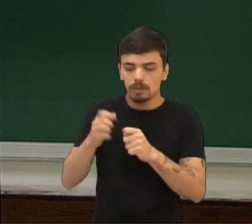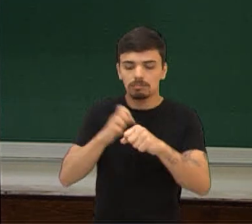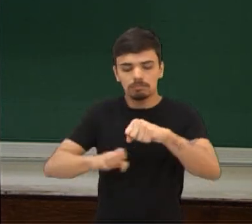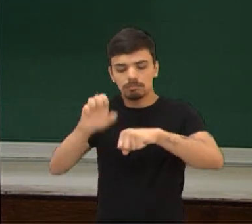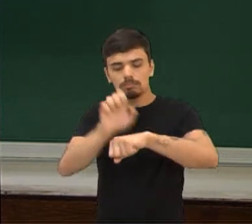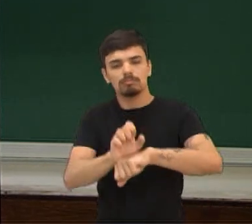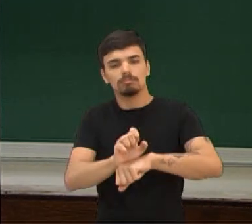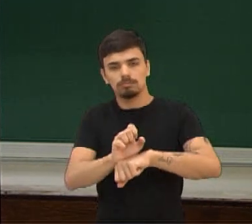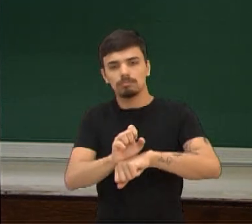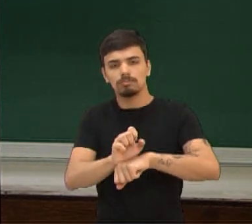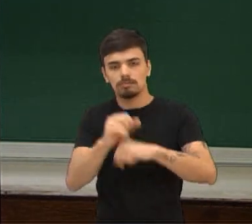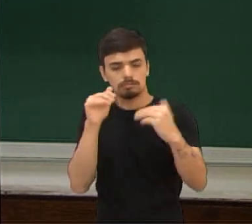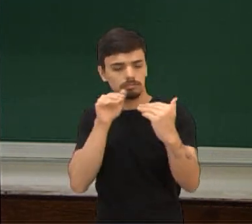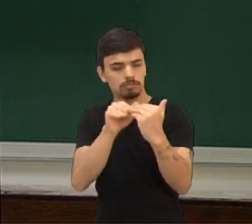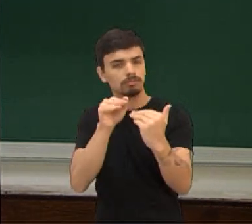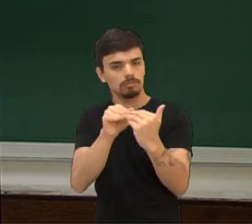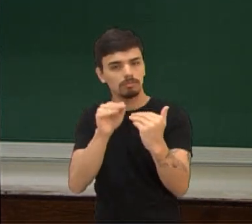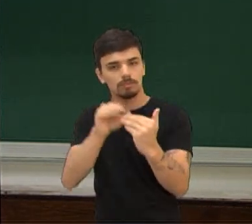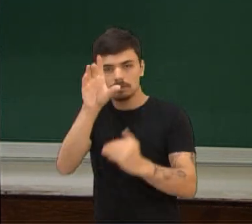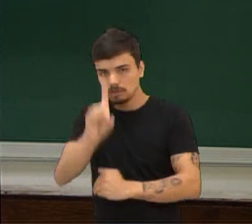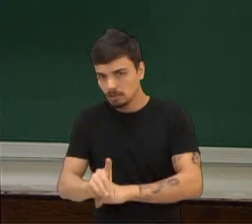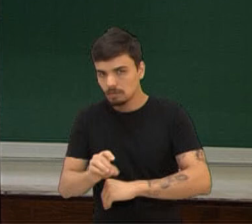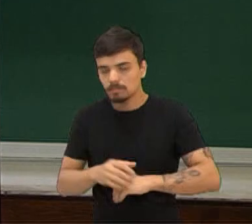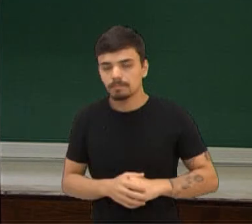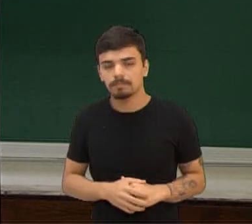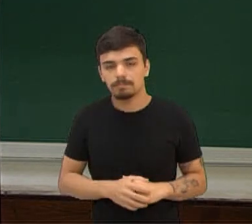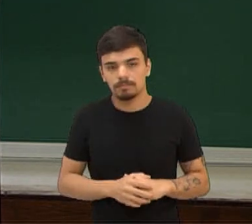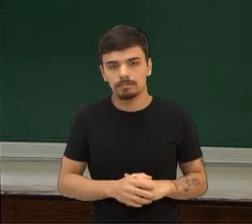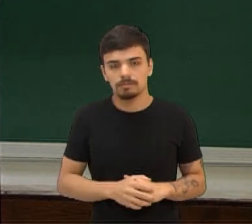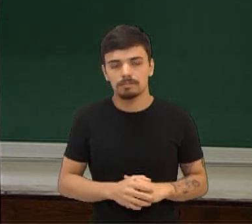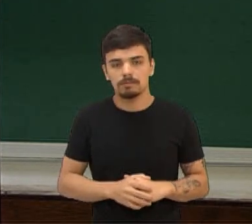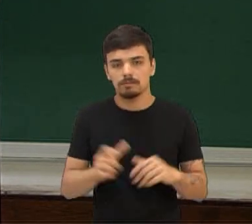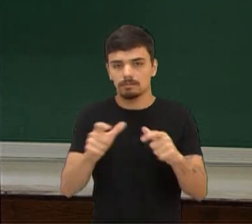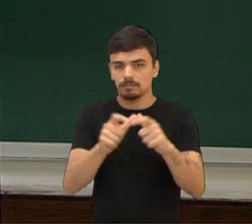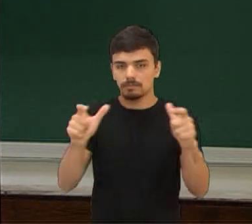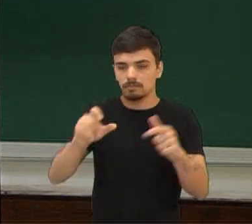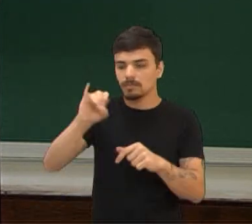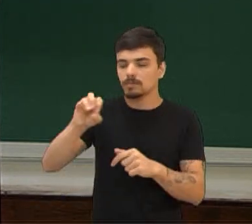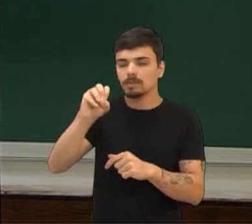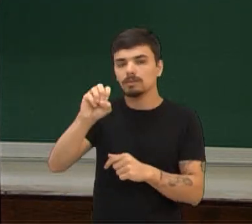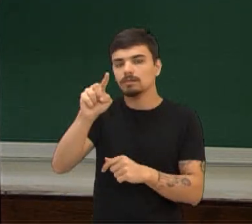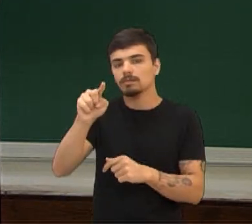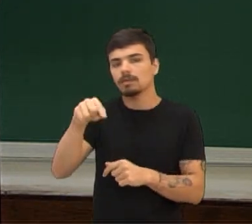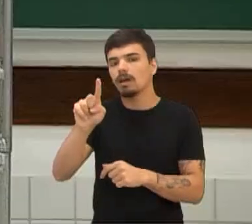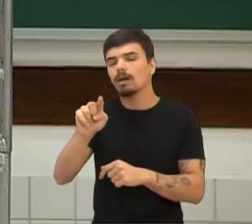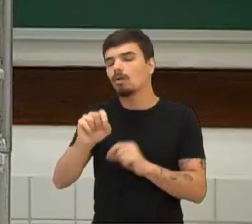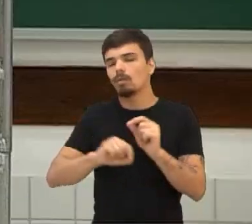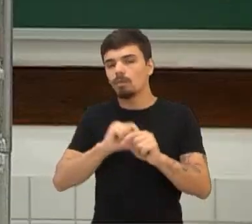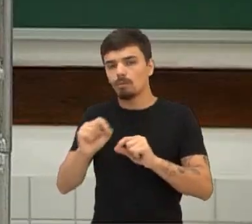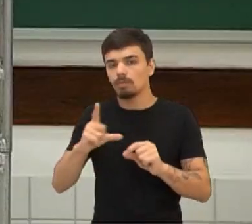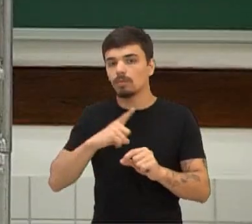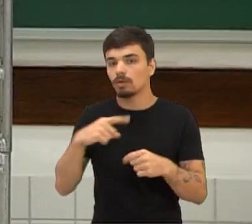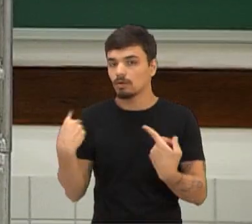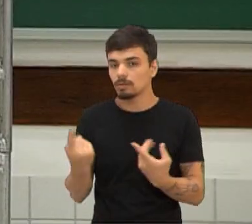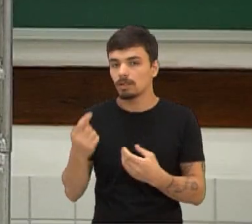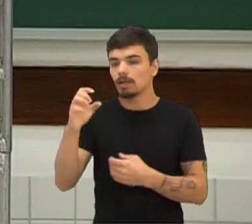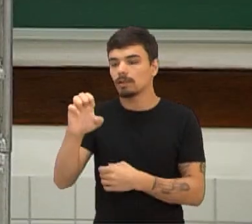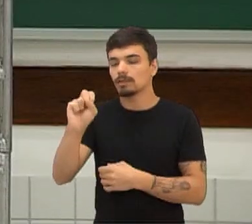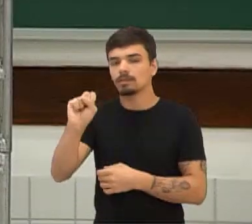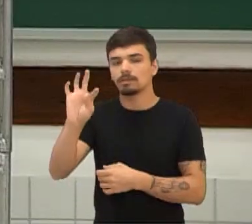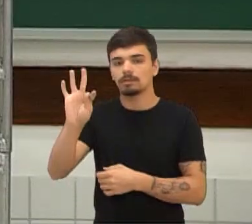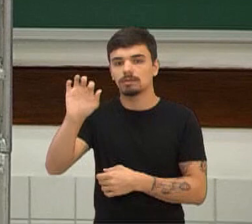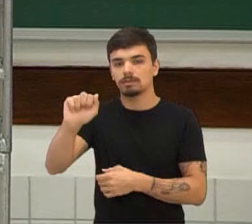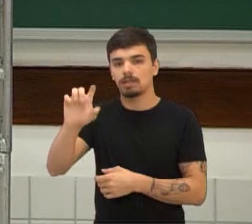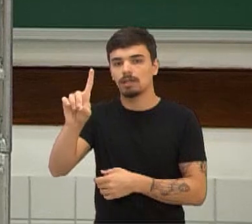atenda esses direitos. Então, para José Murilo de Carvalho, nós vivemos numa estadania ao invés